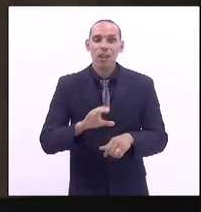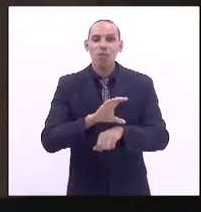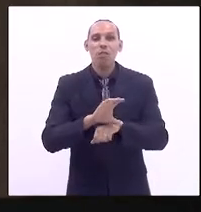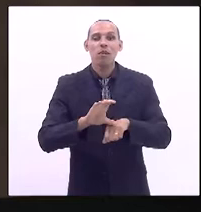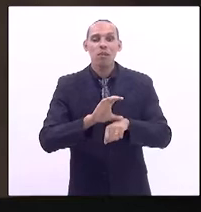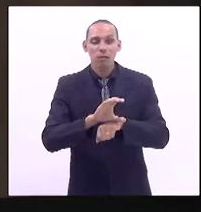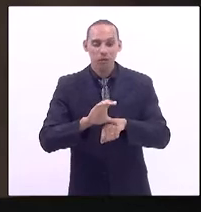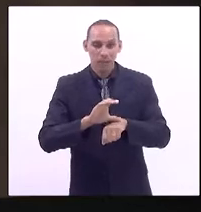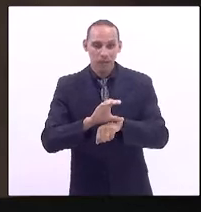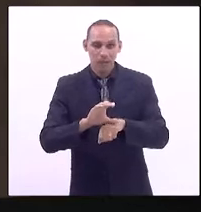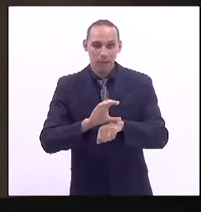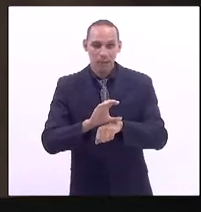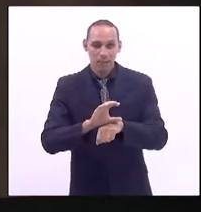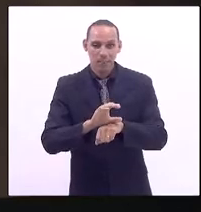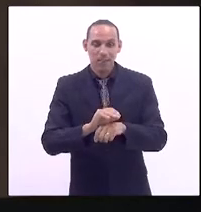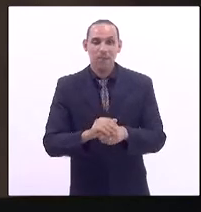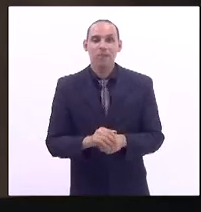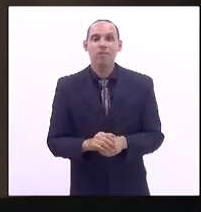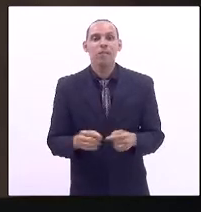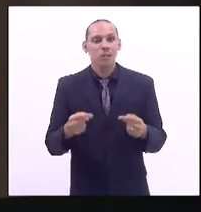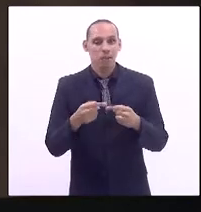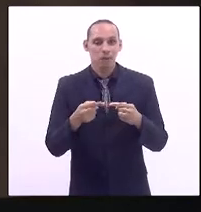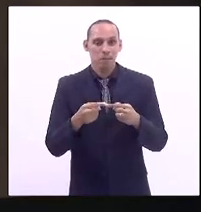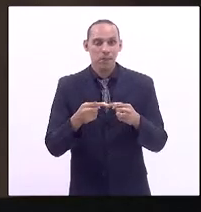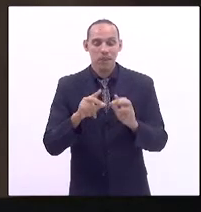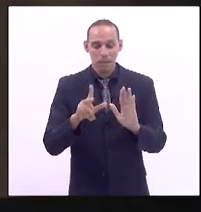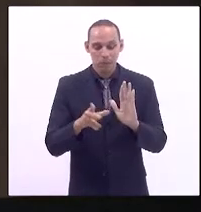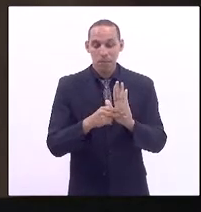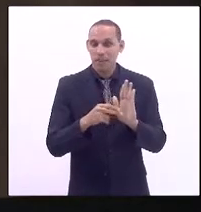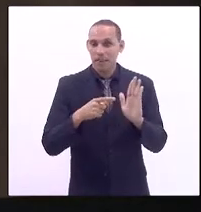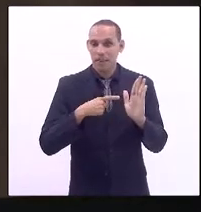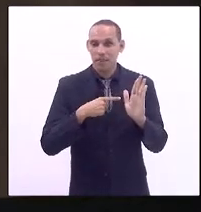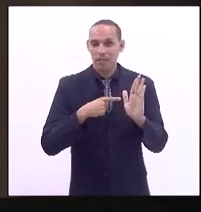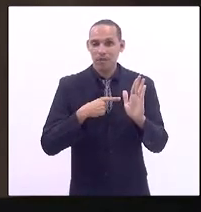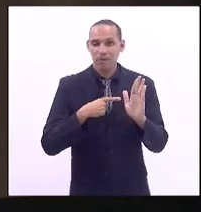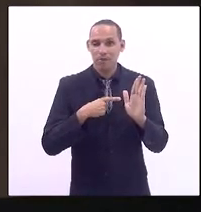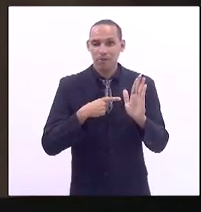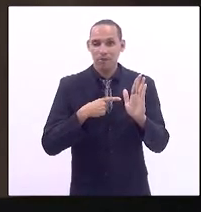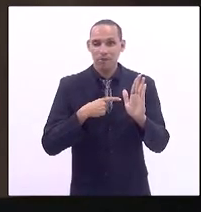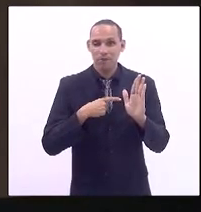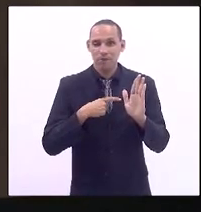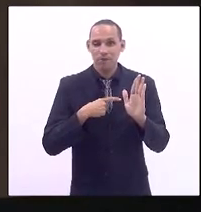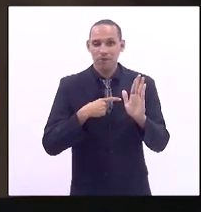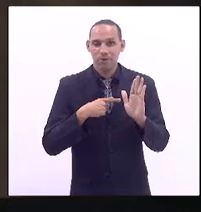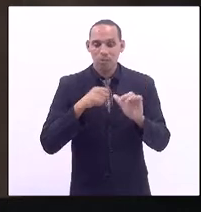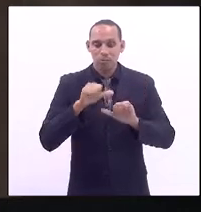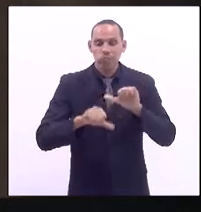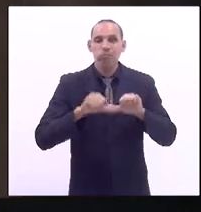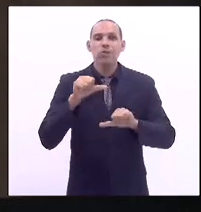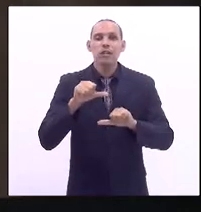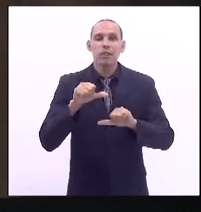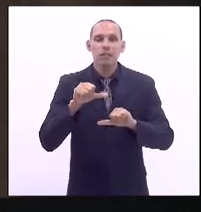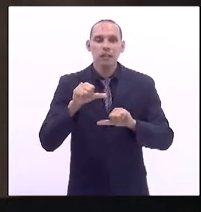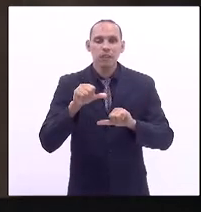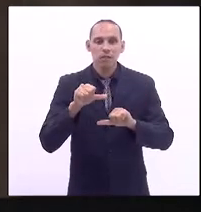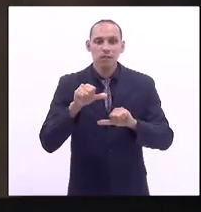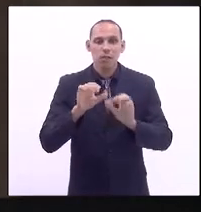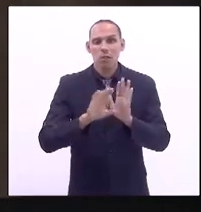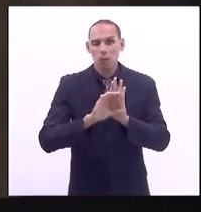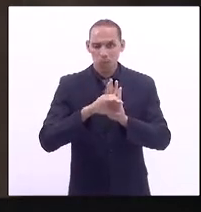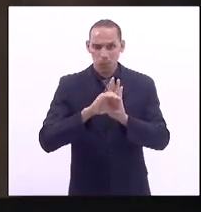constitucionalidade inconstitucionalidade com uma Emenda redefinindo o